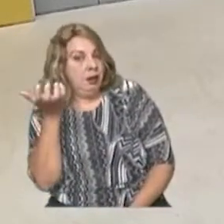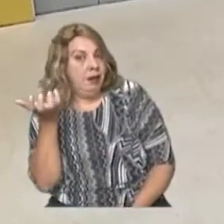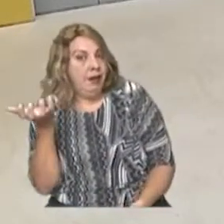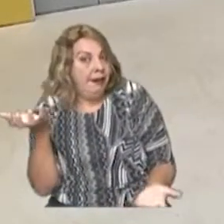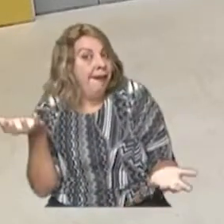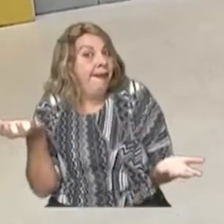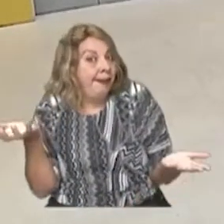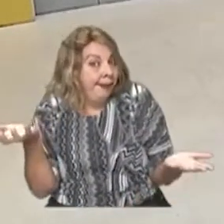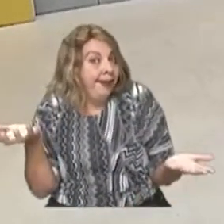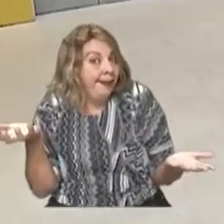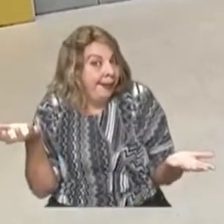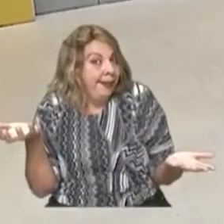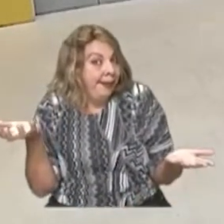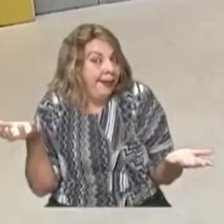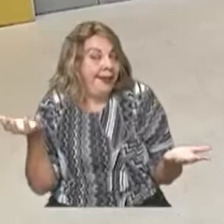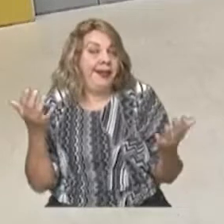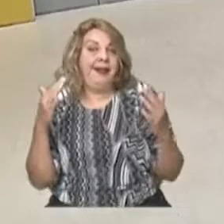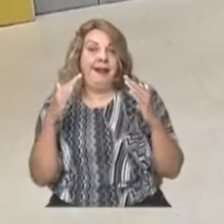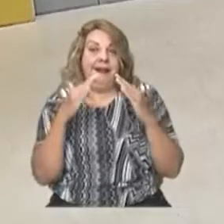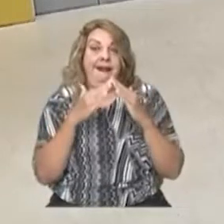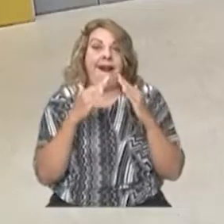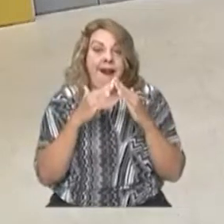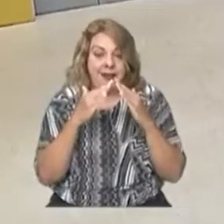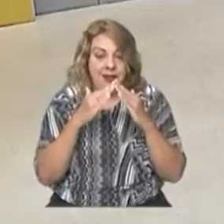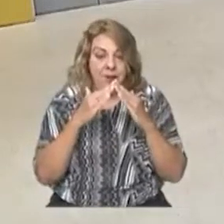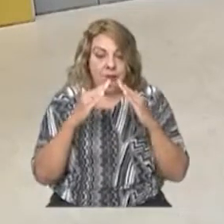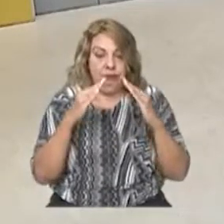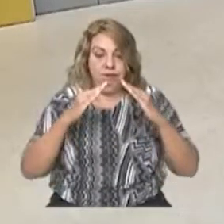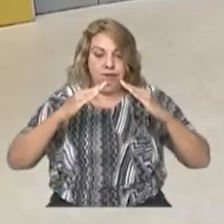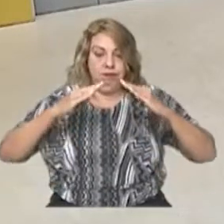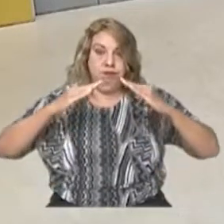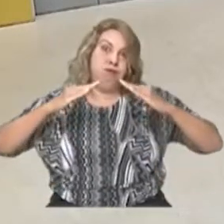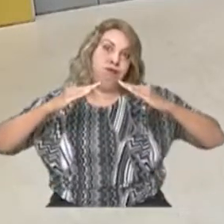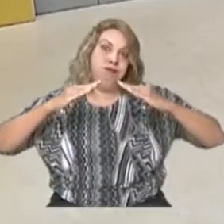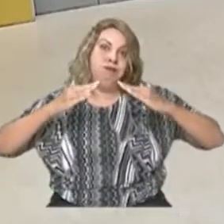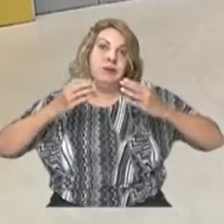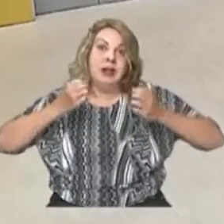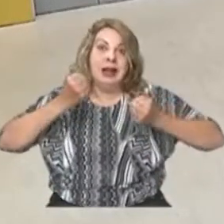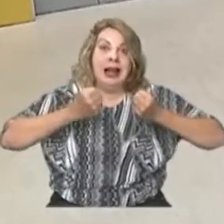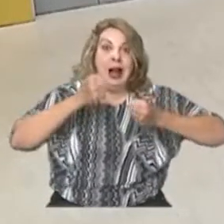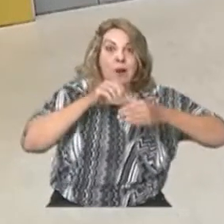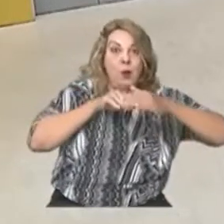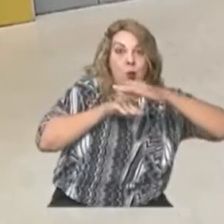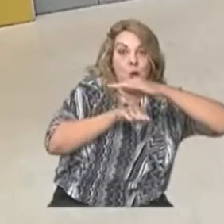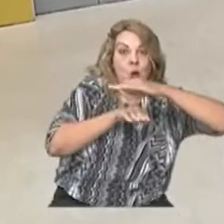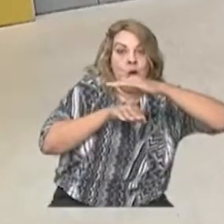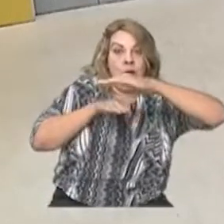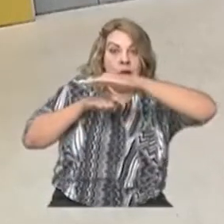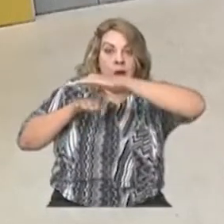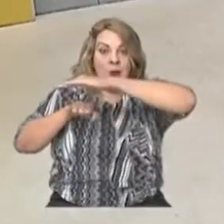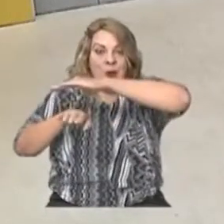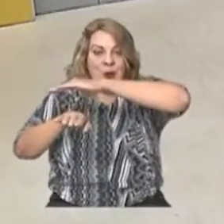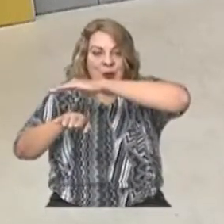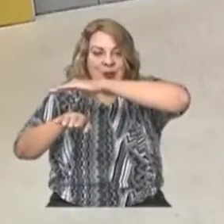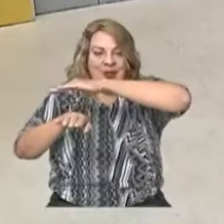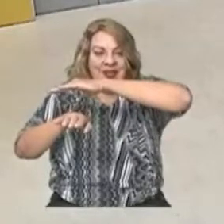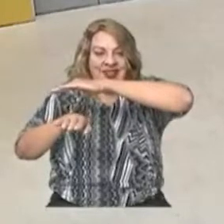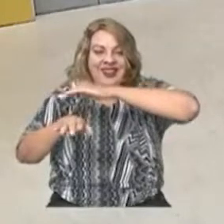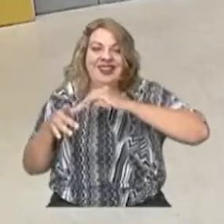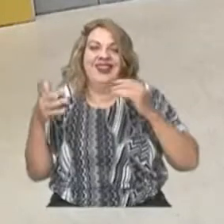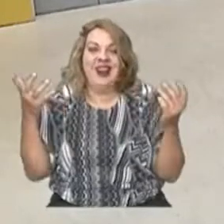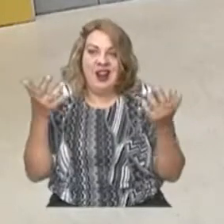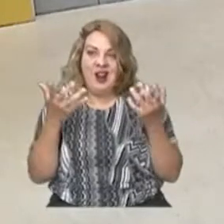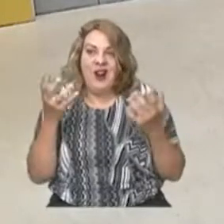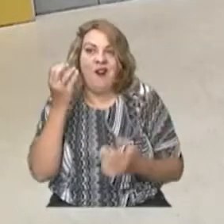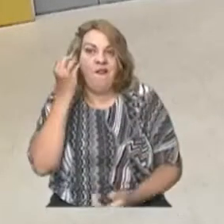não queria aumentar a garagem? São dois em um, dois carros num só prêmio. Saiu mais uma bolinha do Globo, será que agora, será que